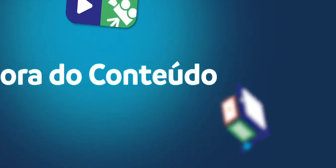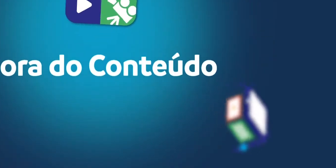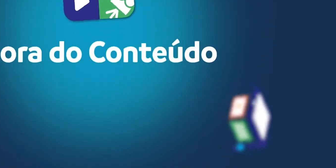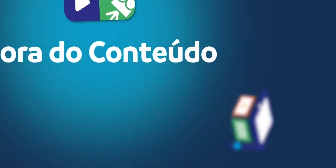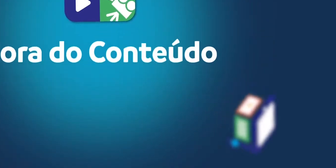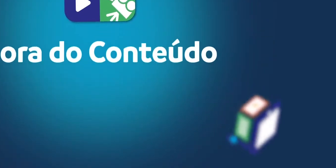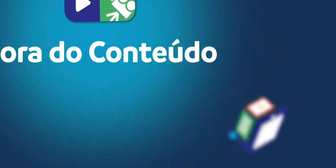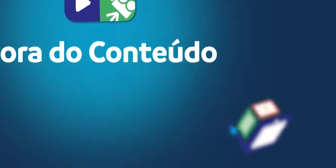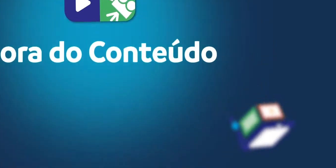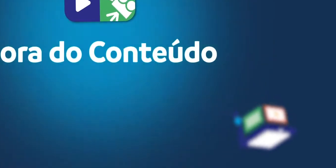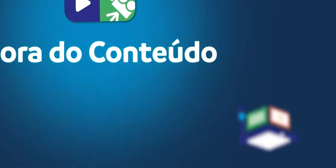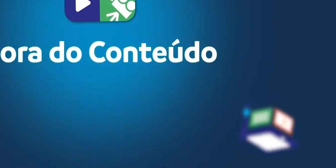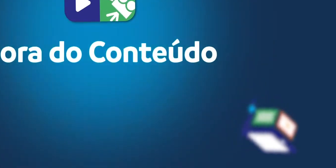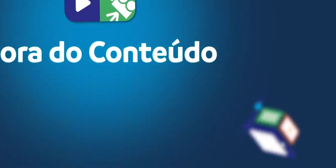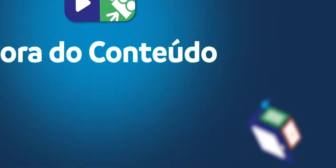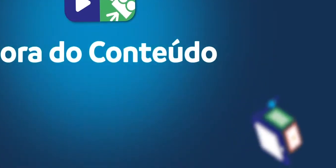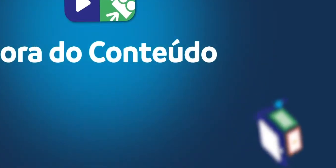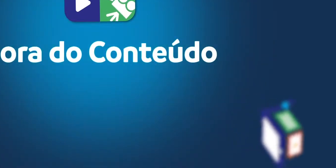G1